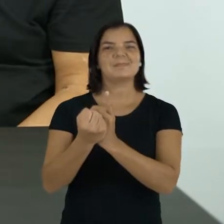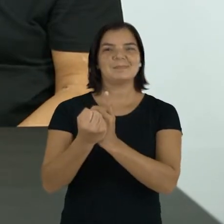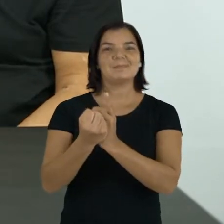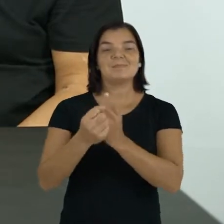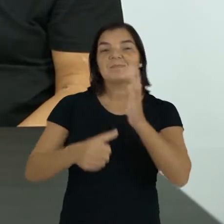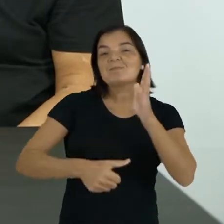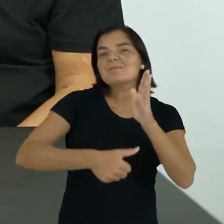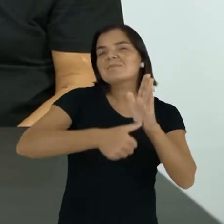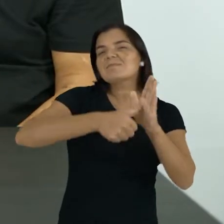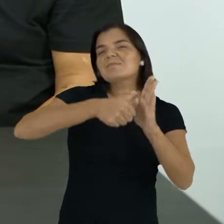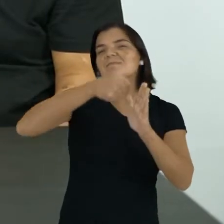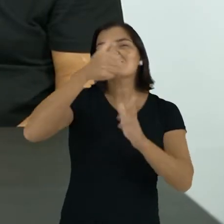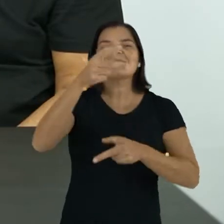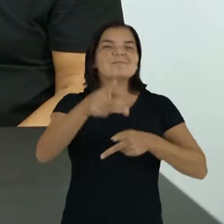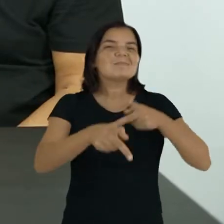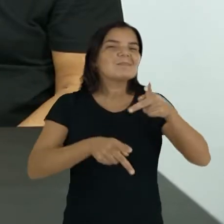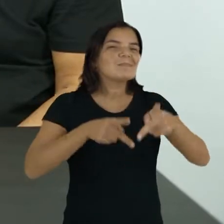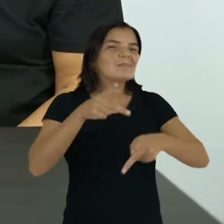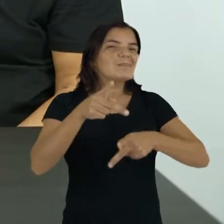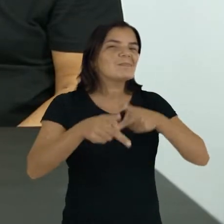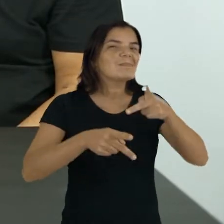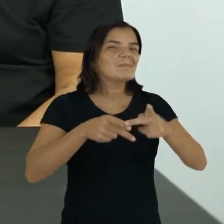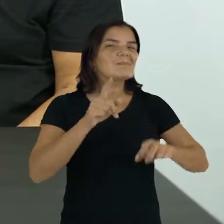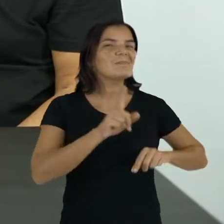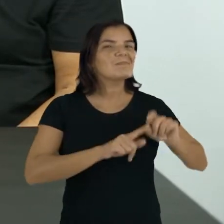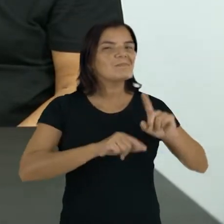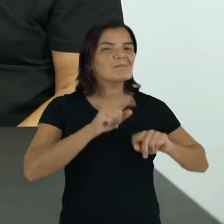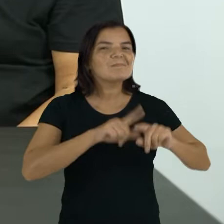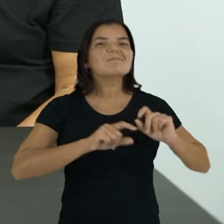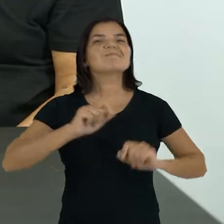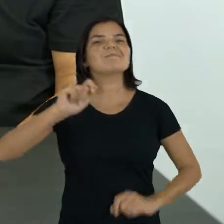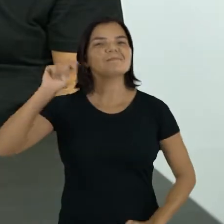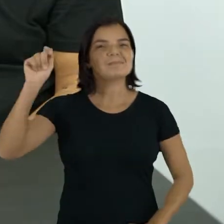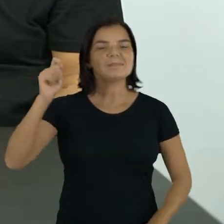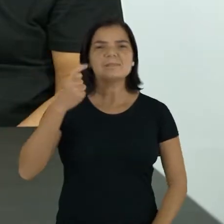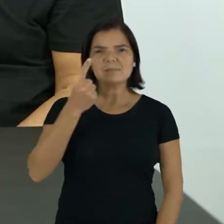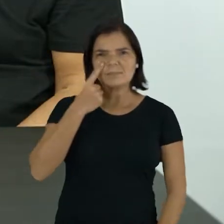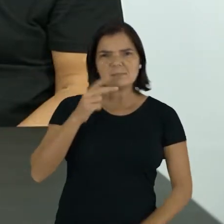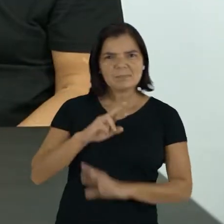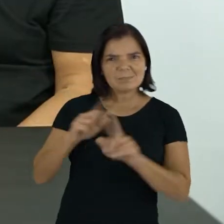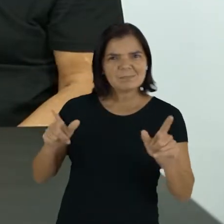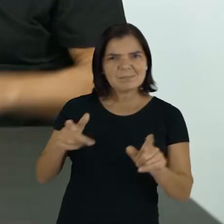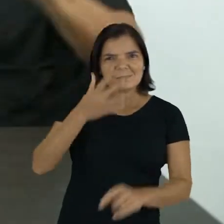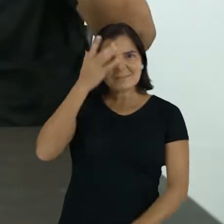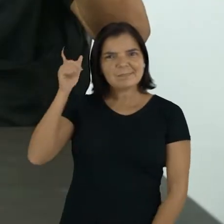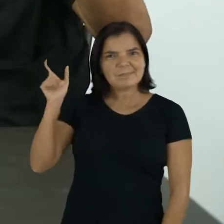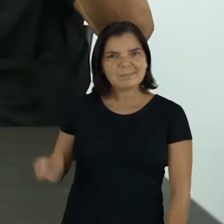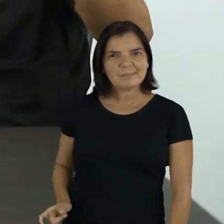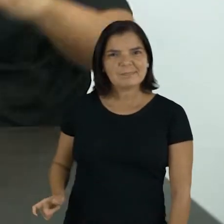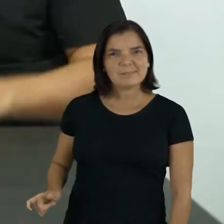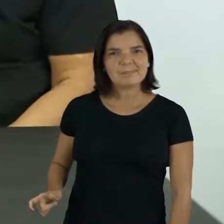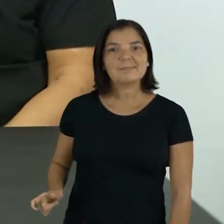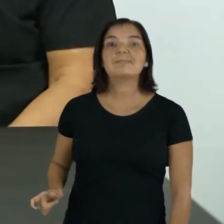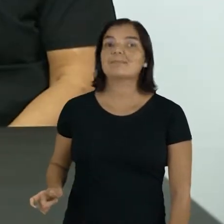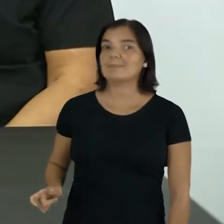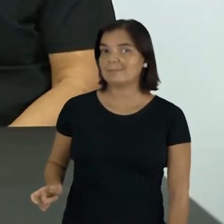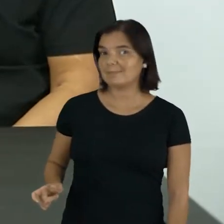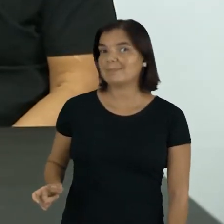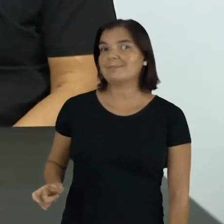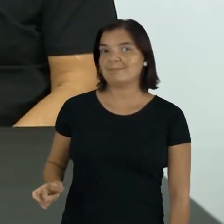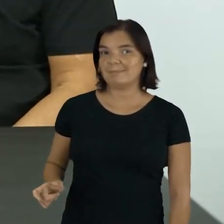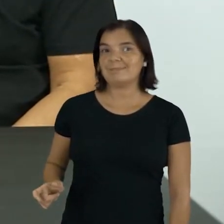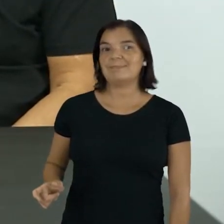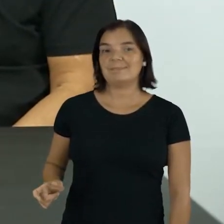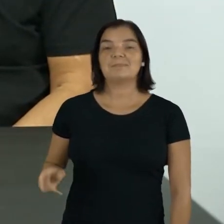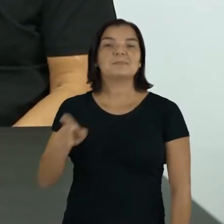dos primeiros povos aqui do nosso estado. Vocês estão vendo alguém diferente aqui do meu lado? Olha aqui, ó. Eu